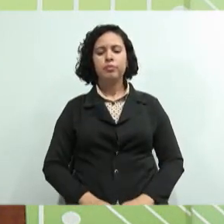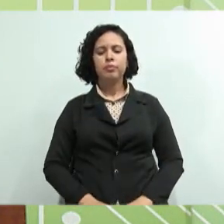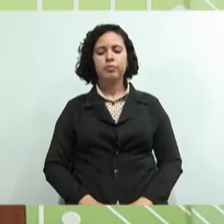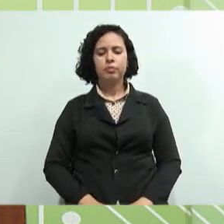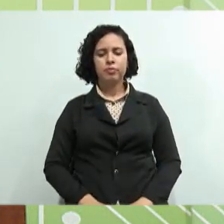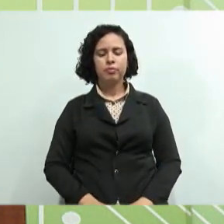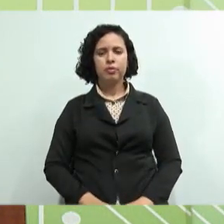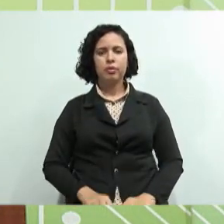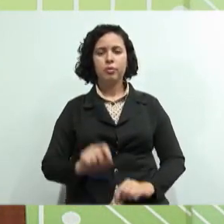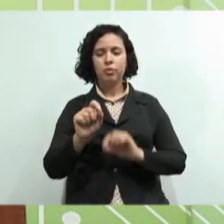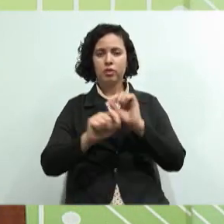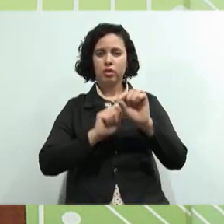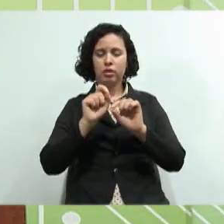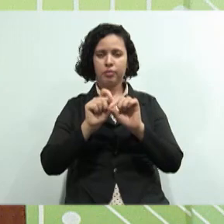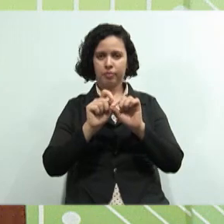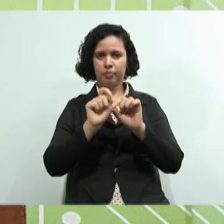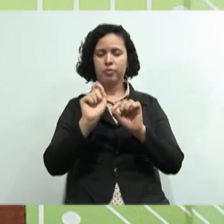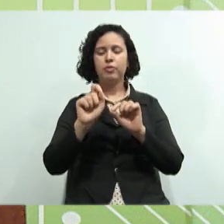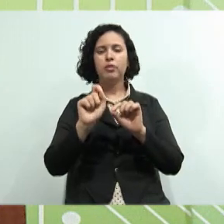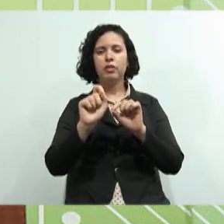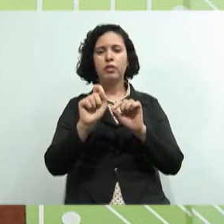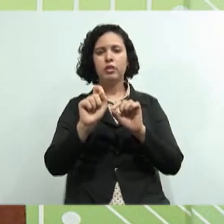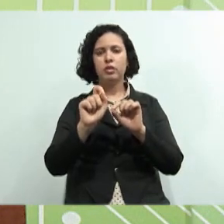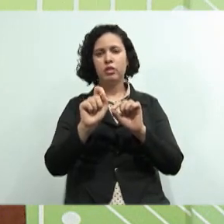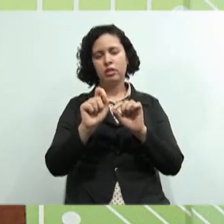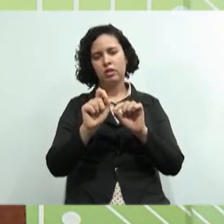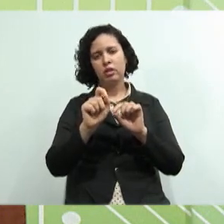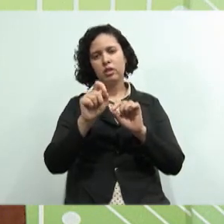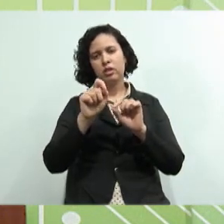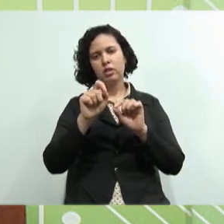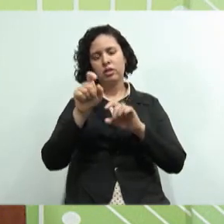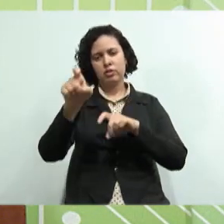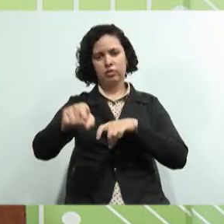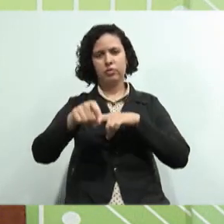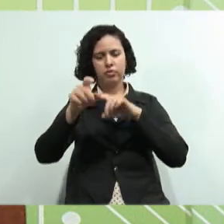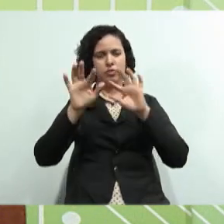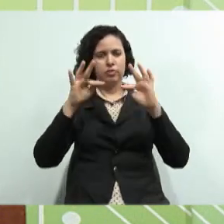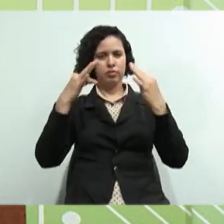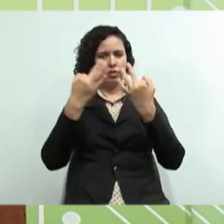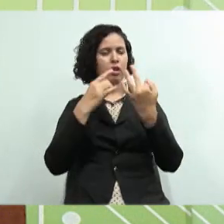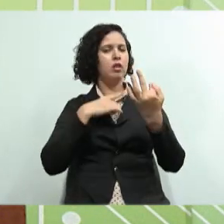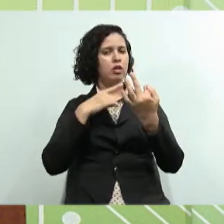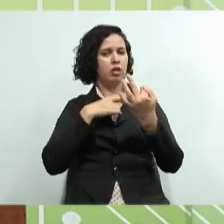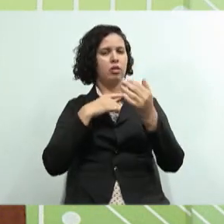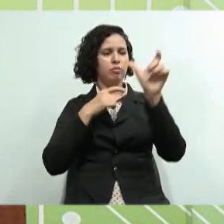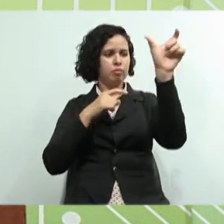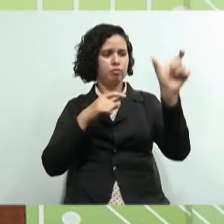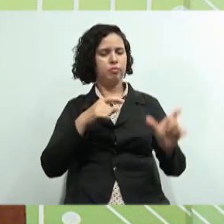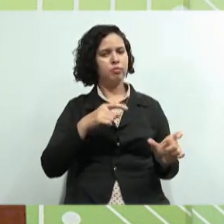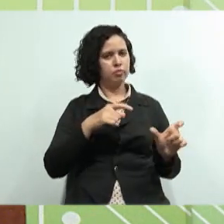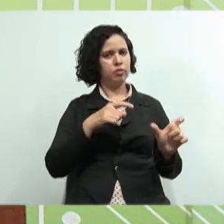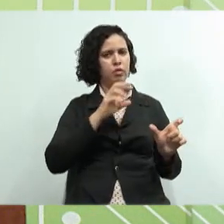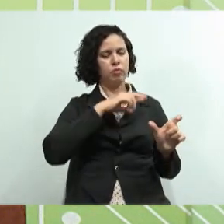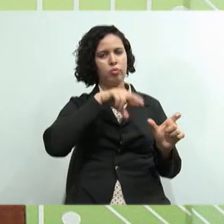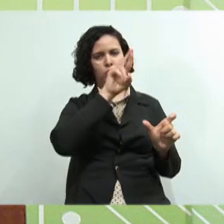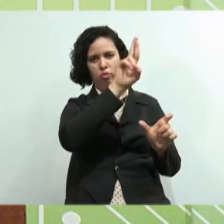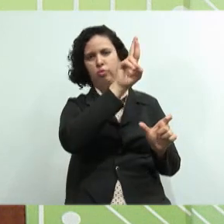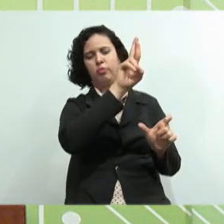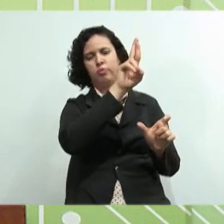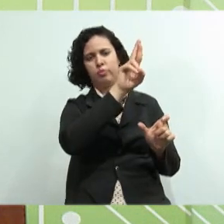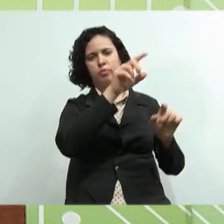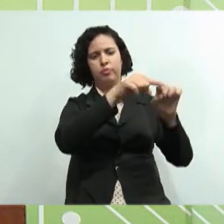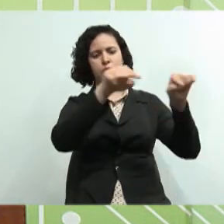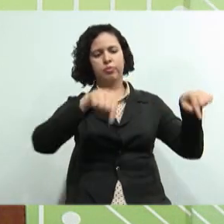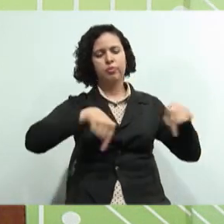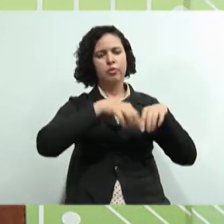que essa agricultura familiar, a gente vai ter a figura dos proprietários de terra que vão ter a sua terra devidamente